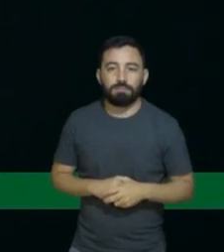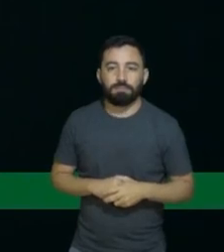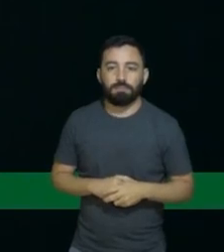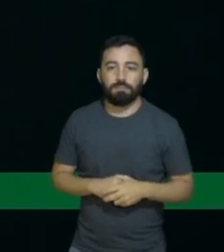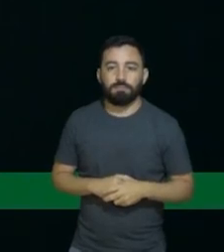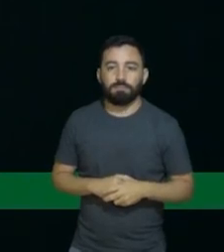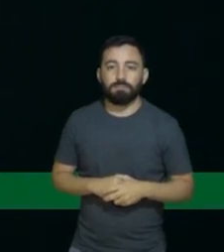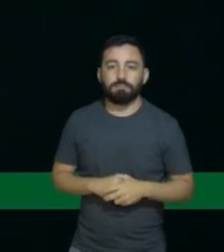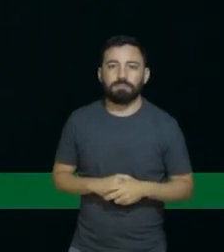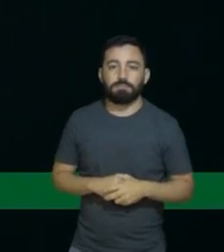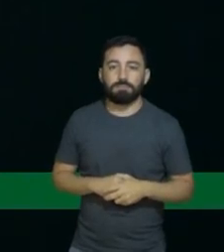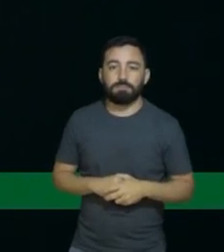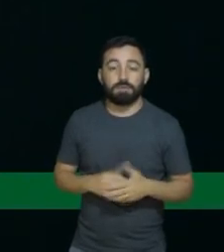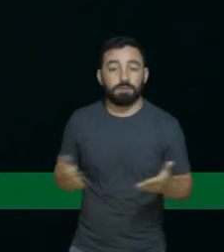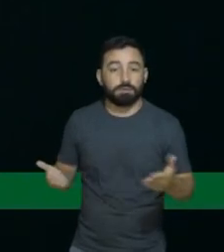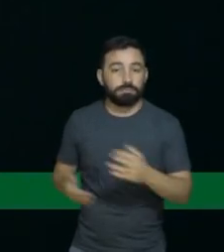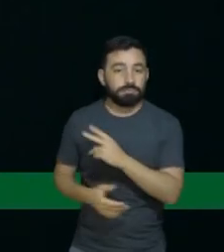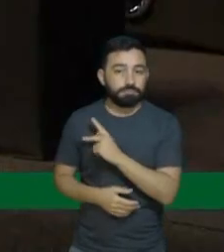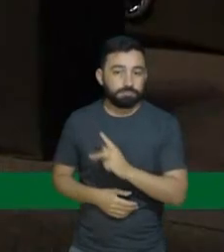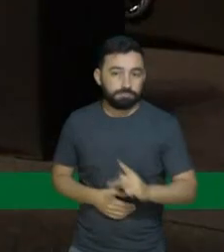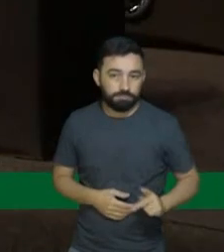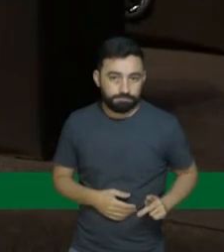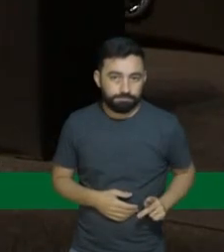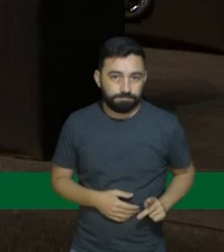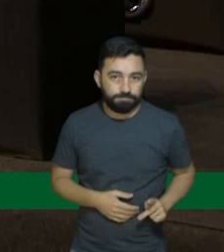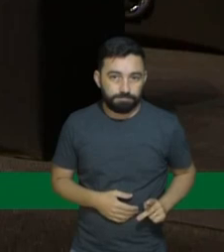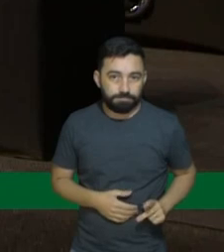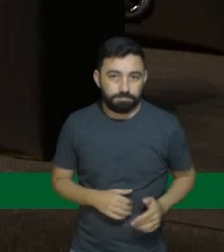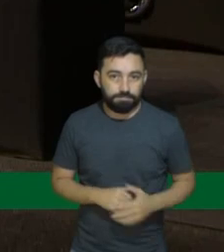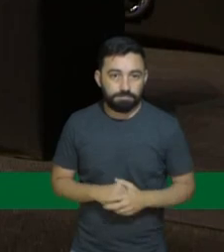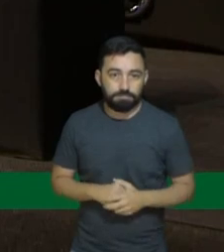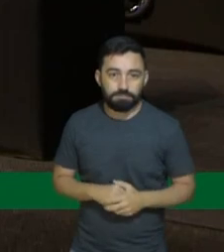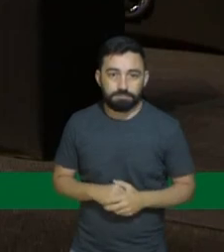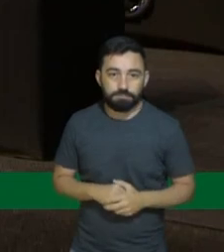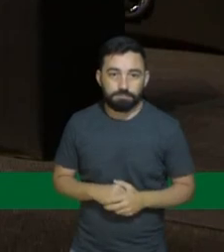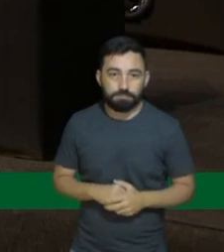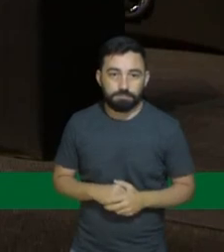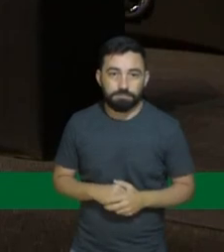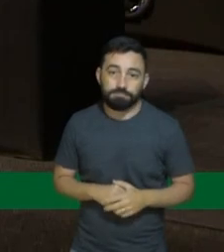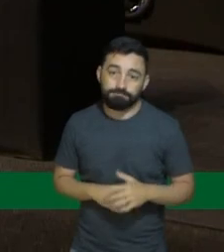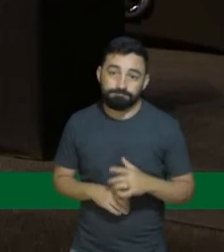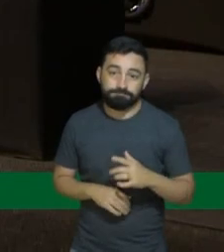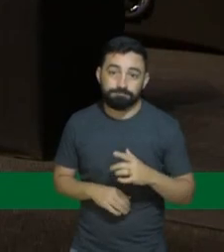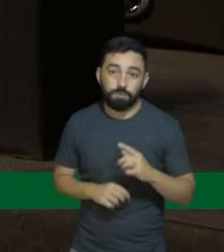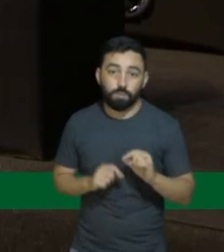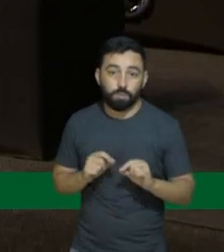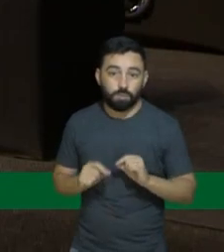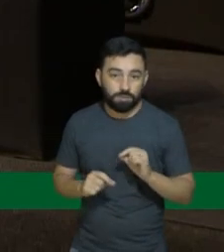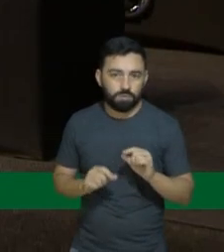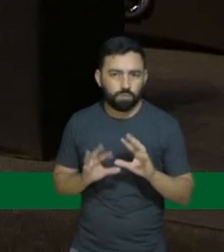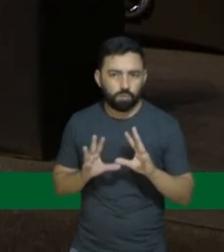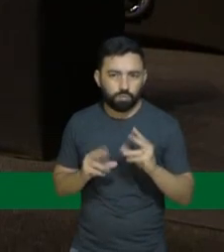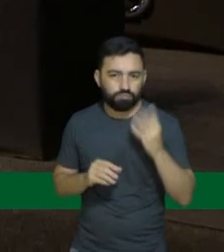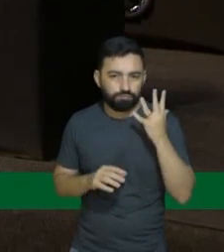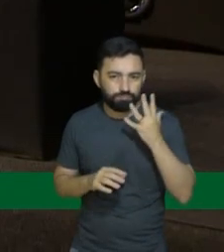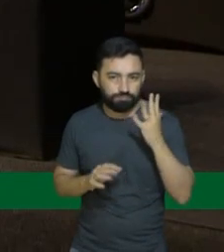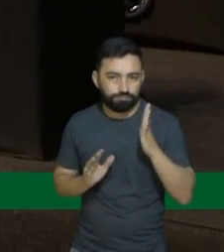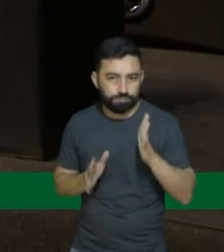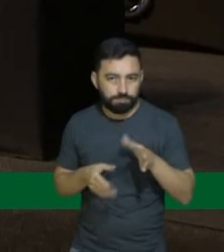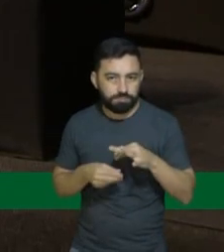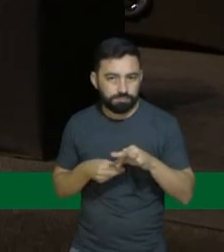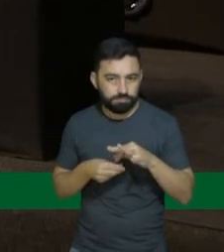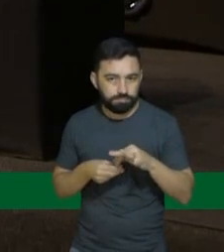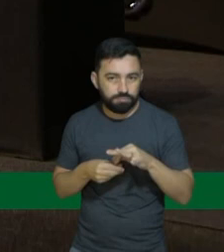atenção esta presidência tendo em vista que todas as manifestações das entidades